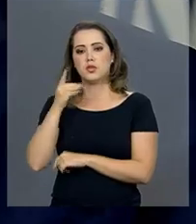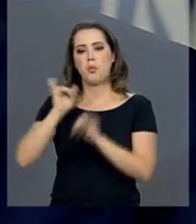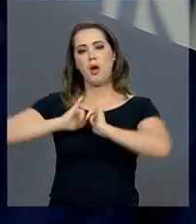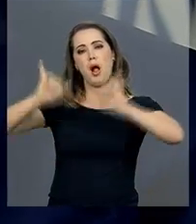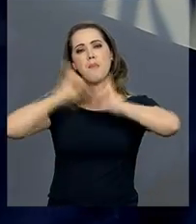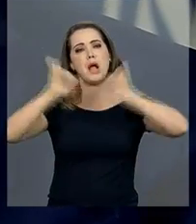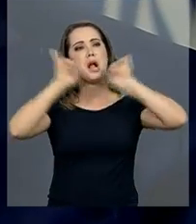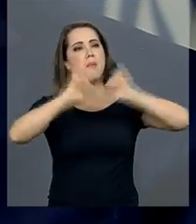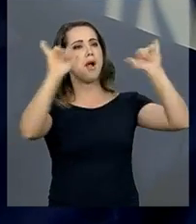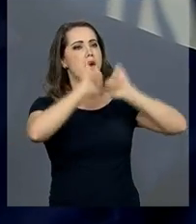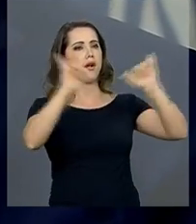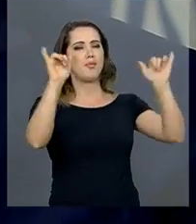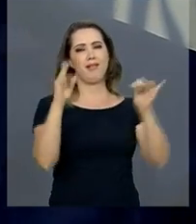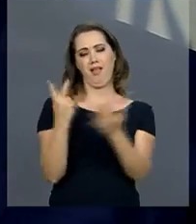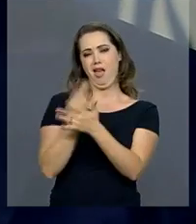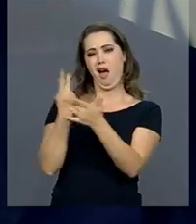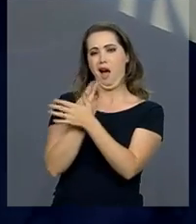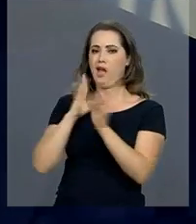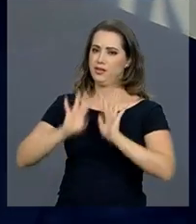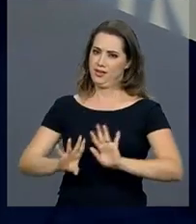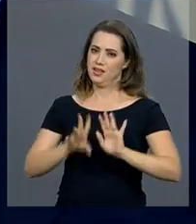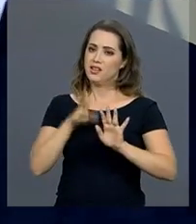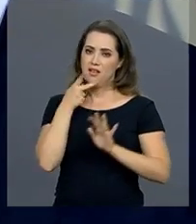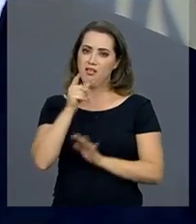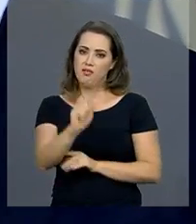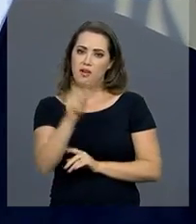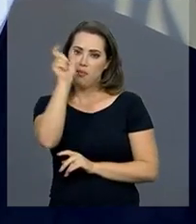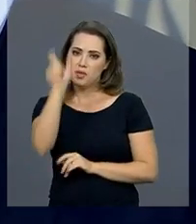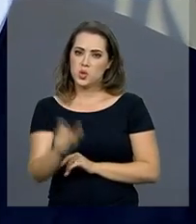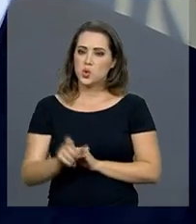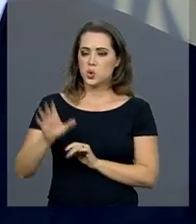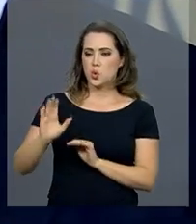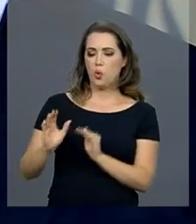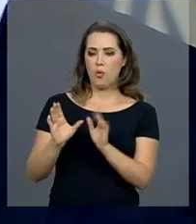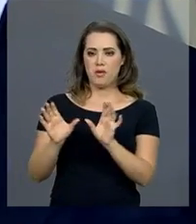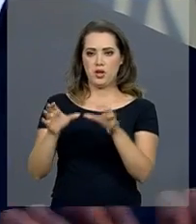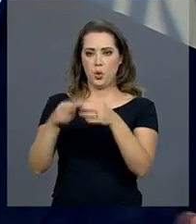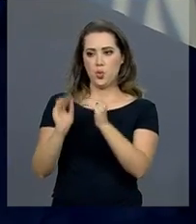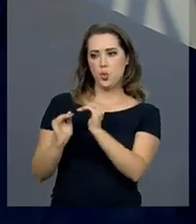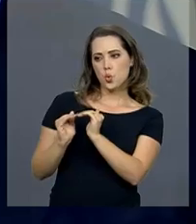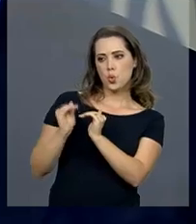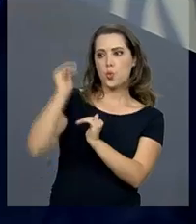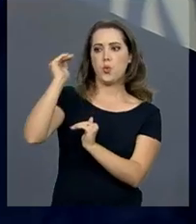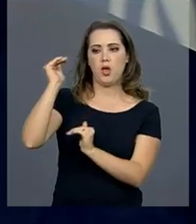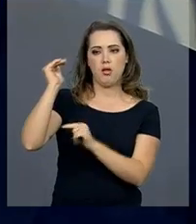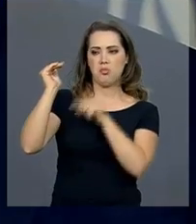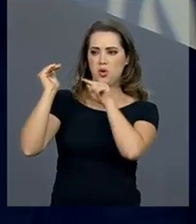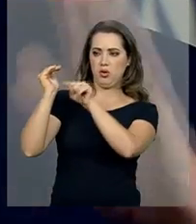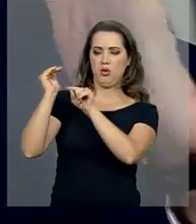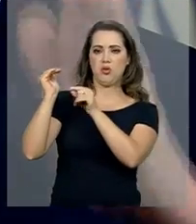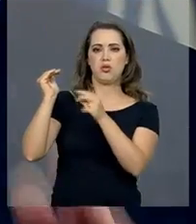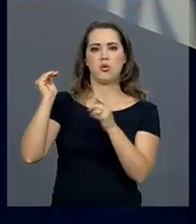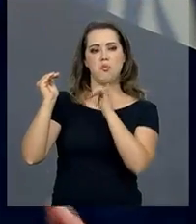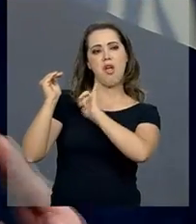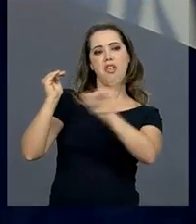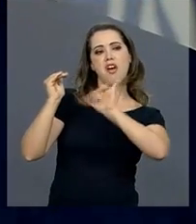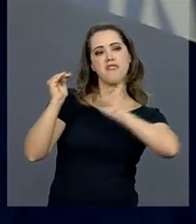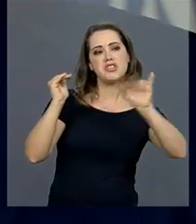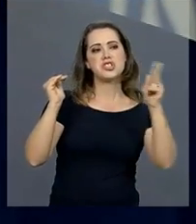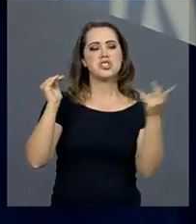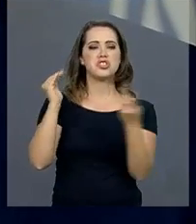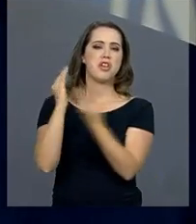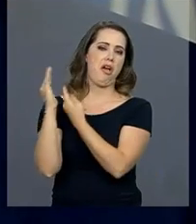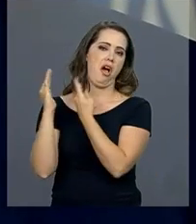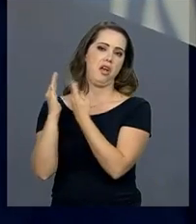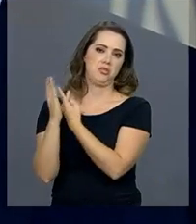que foi uma campanha equivocada campanha na verdade de quem tem privilégio não é porque é esta reforma que está formatada lá